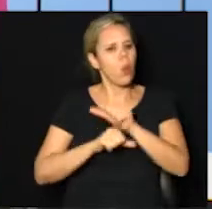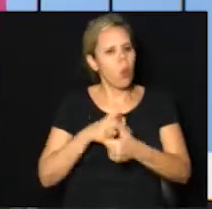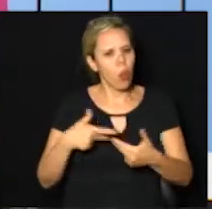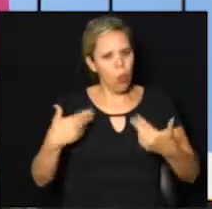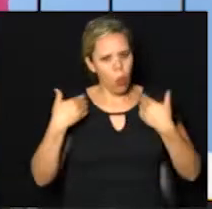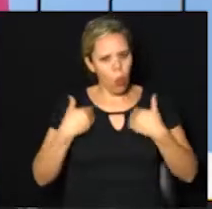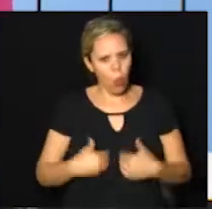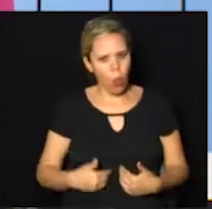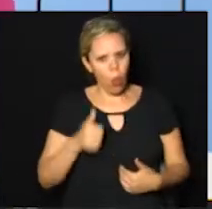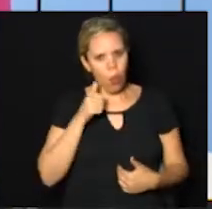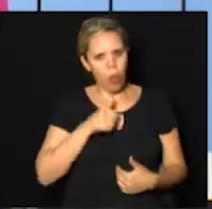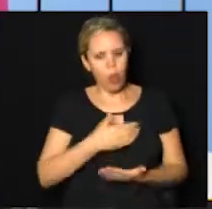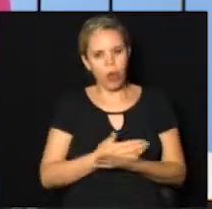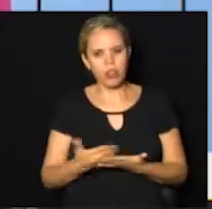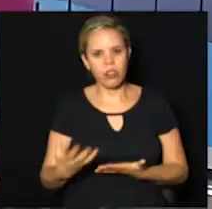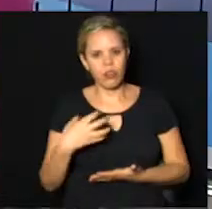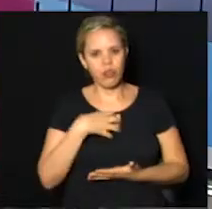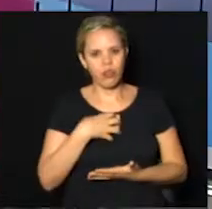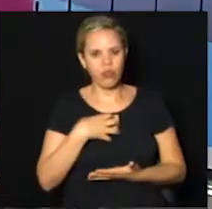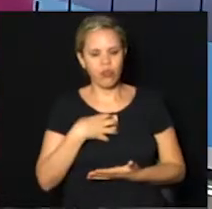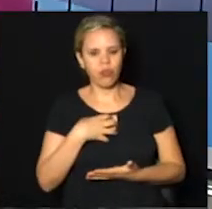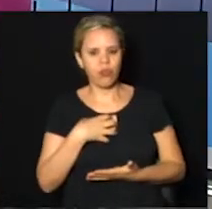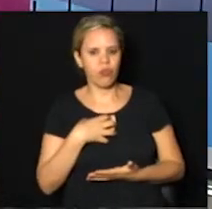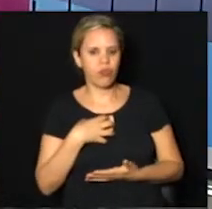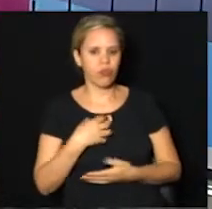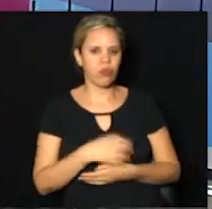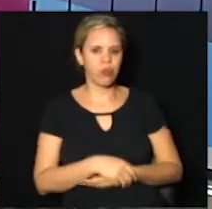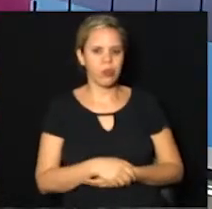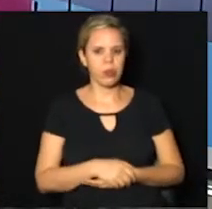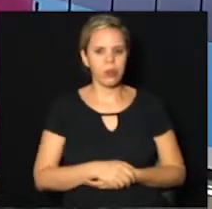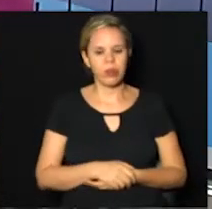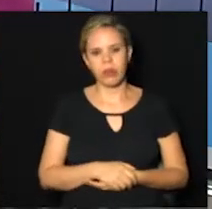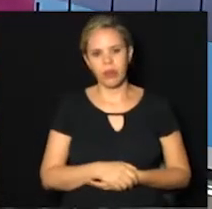alguma coisa que a mulher já começa a sentir que entrou no climatério?